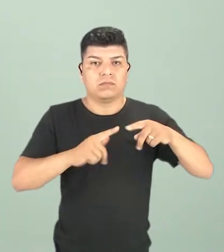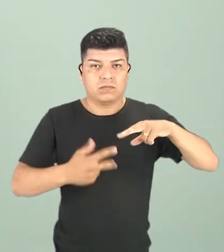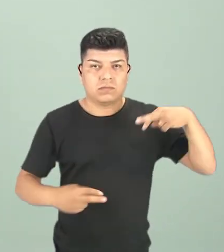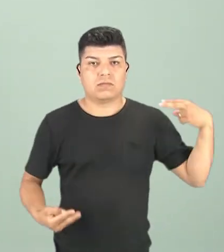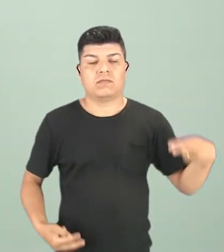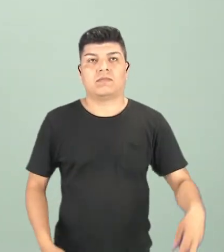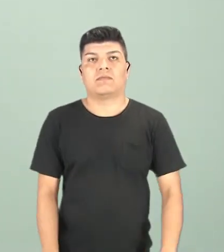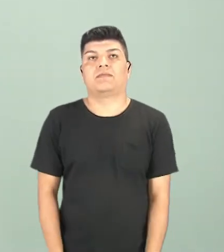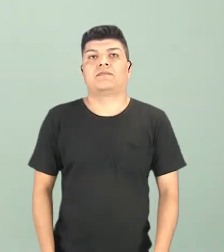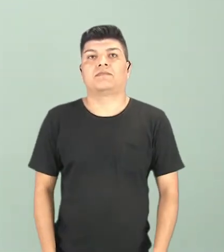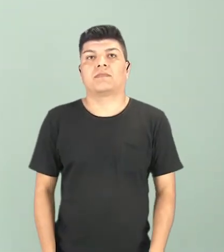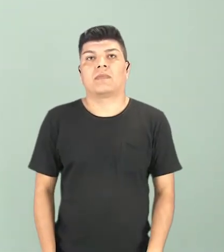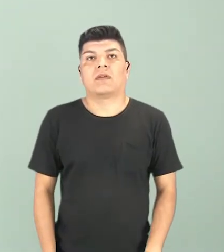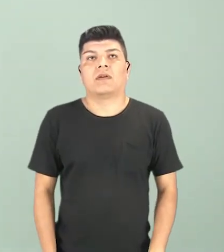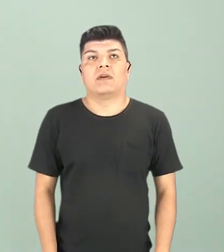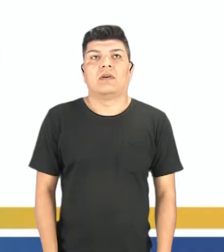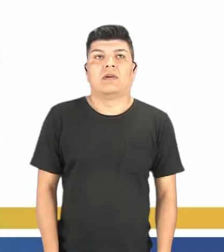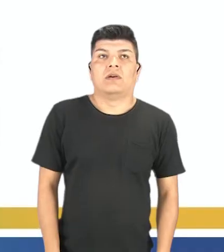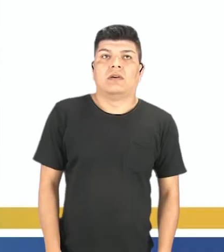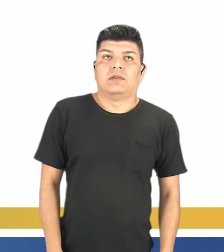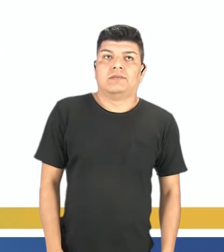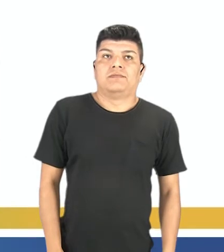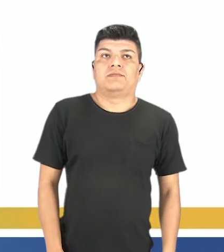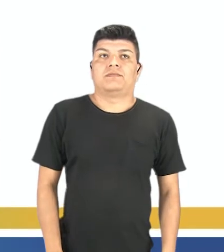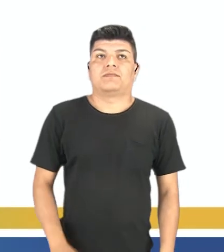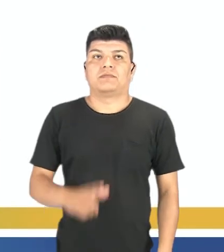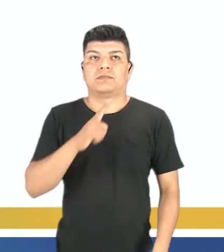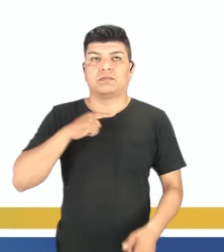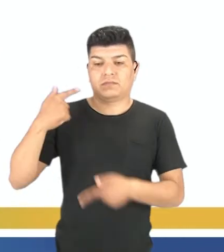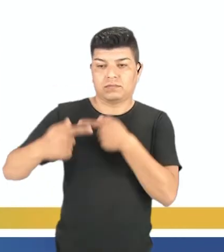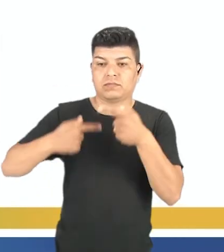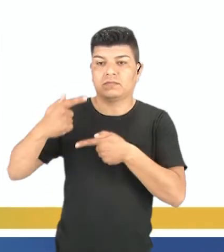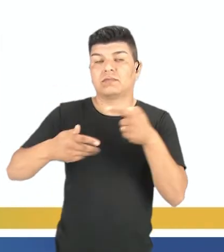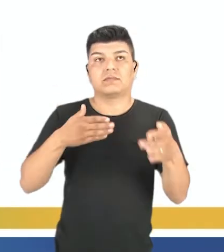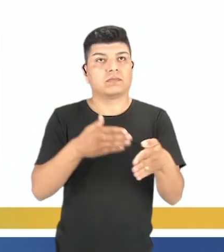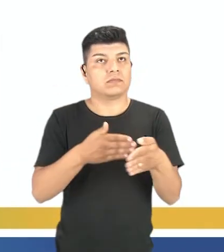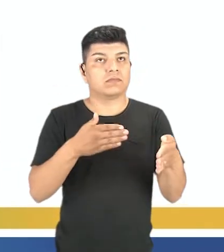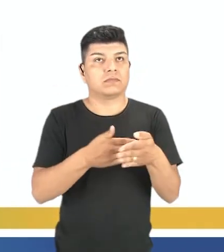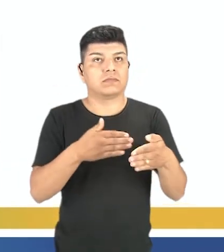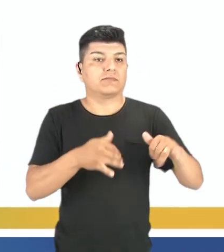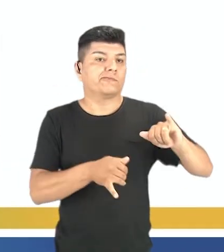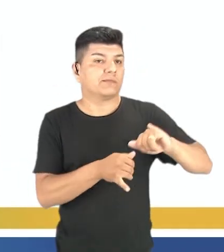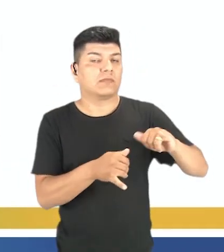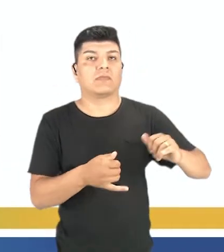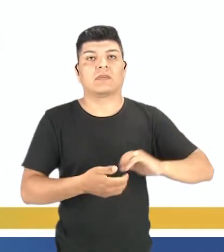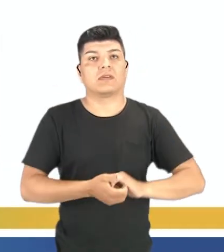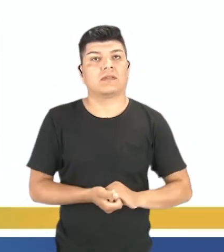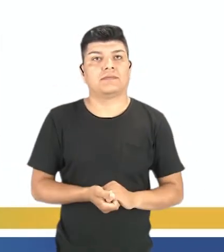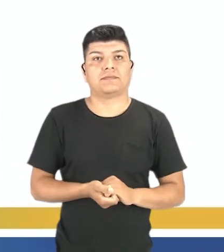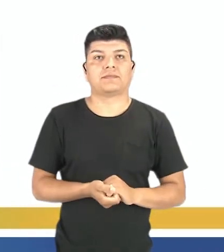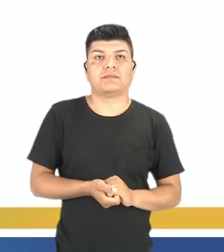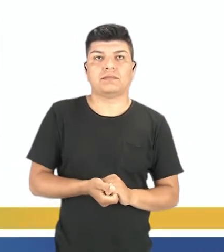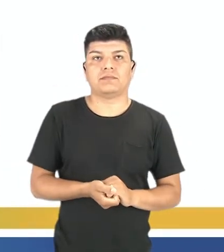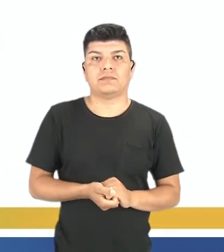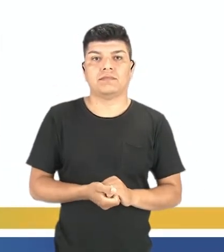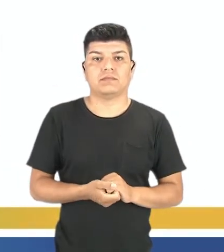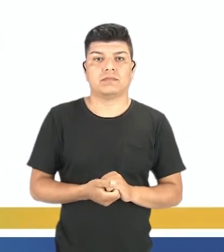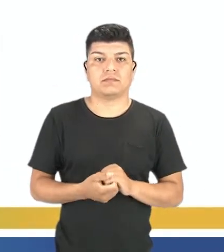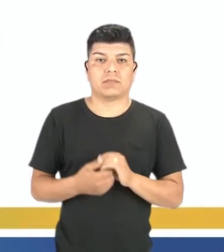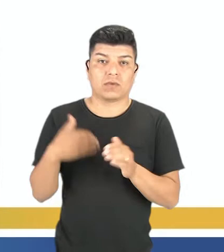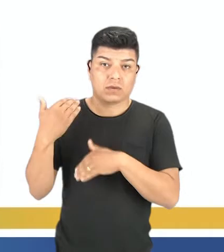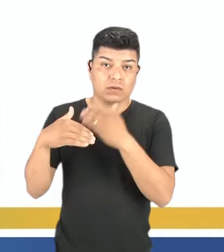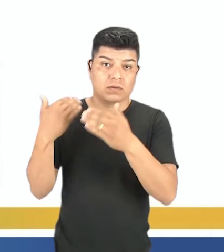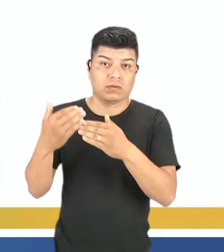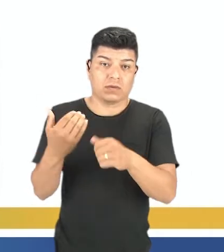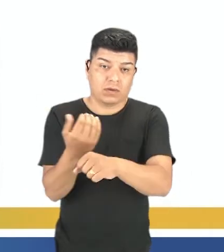genética. Nós temos heranças restritas ao sexo, né? Por exemplo, isso aqui, o